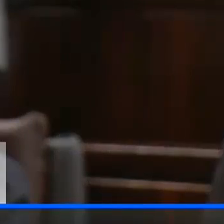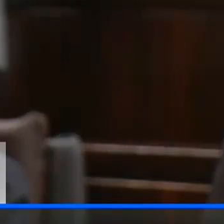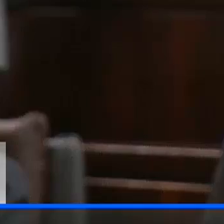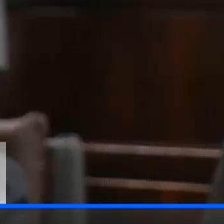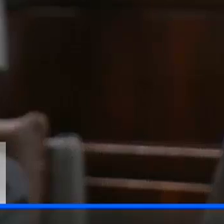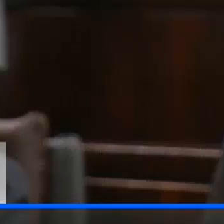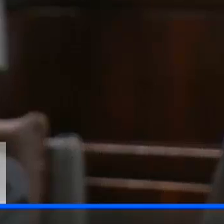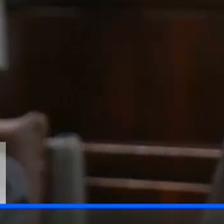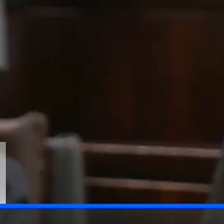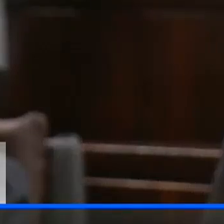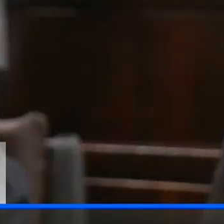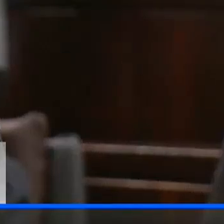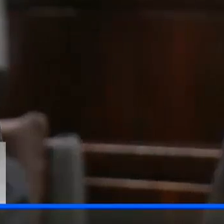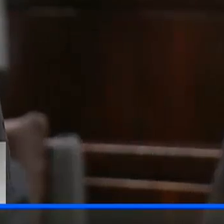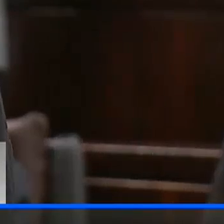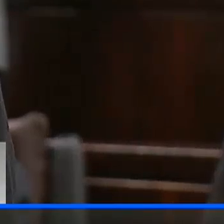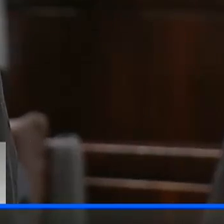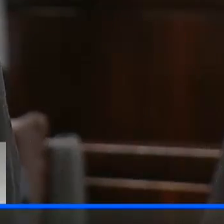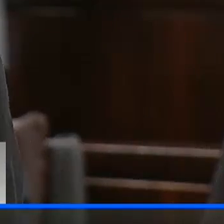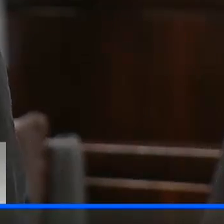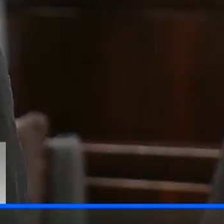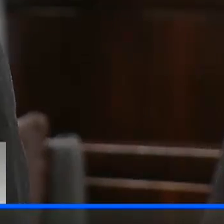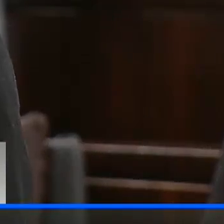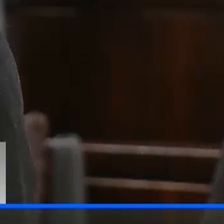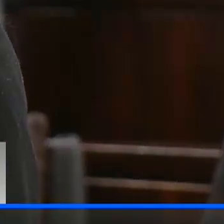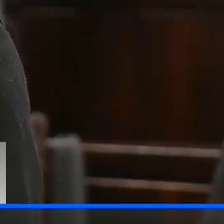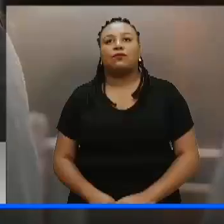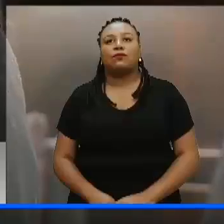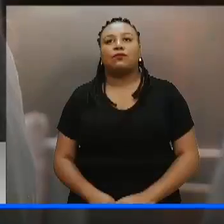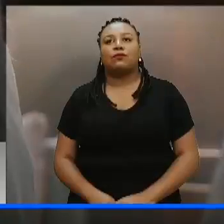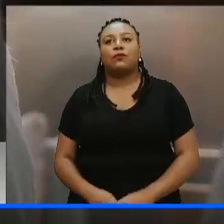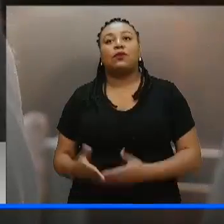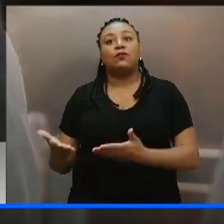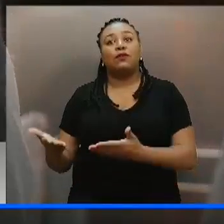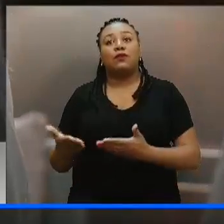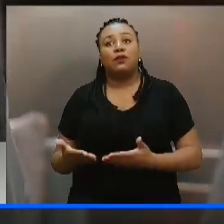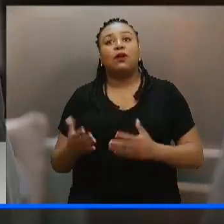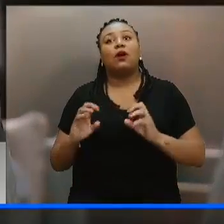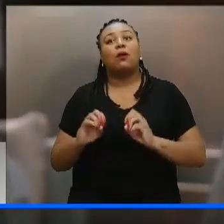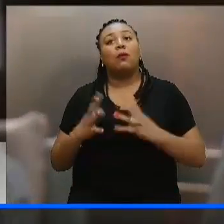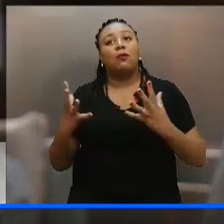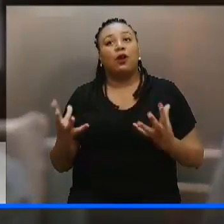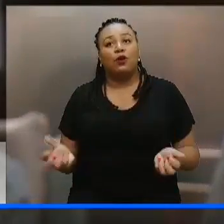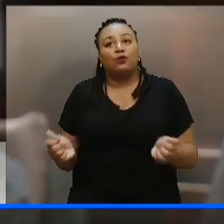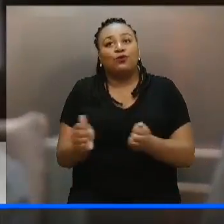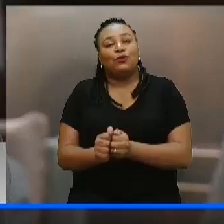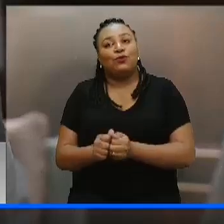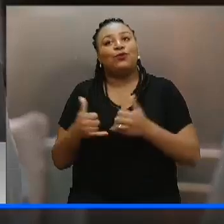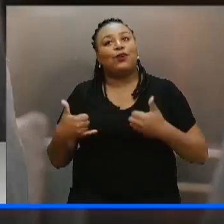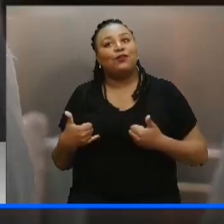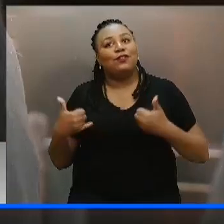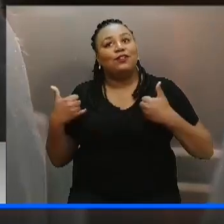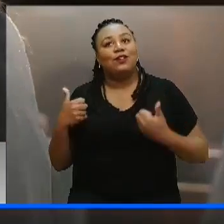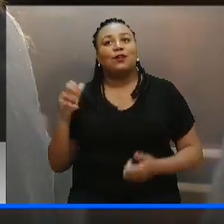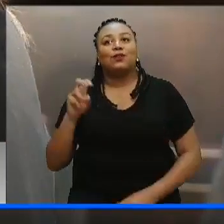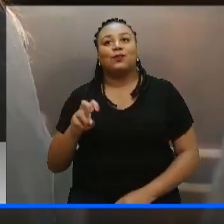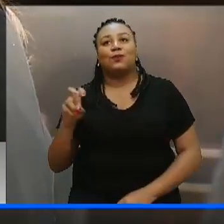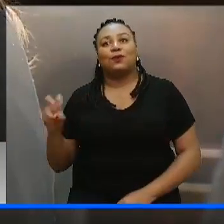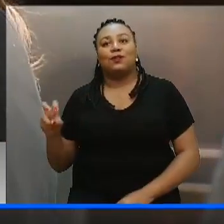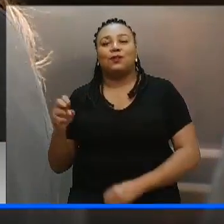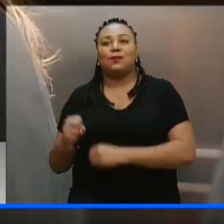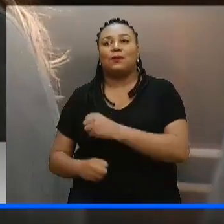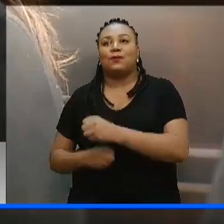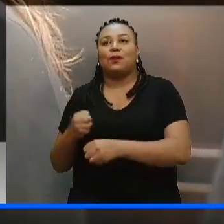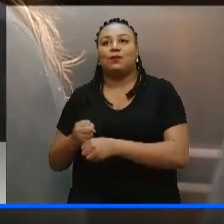aos nossos convidados que vieram hoje até a assembléia para comemorar junto conosco esse aniversário de 55 anos